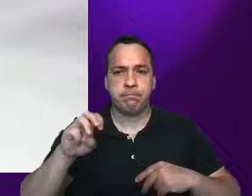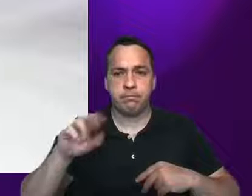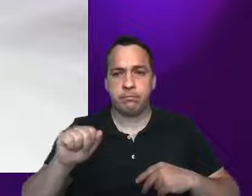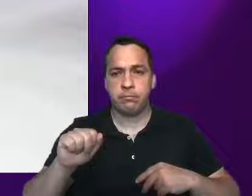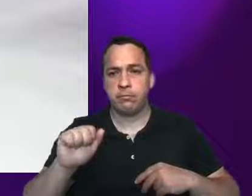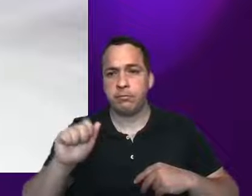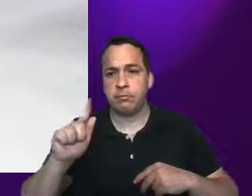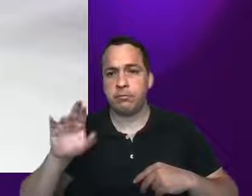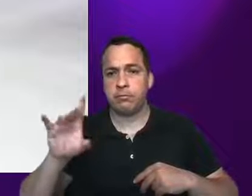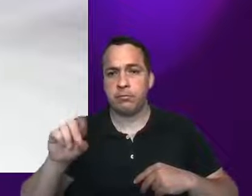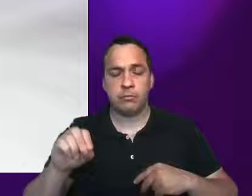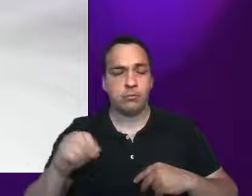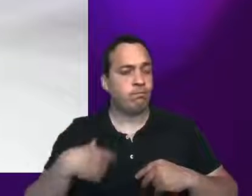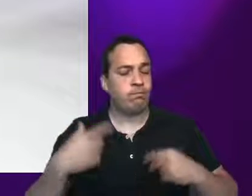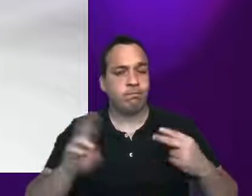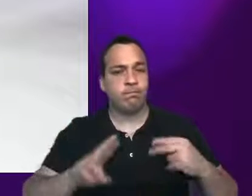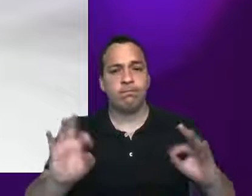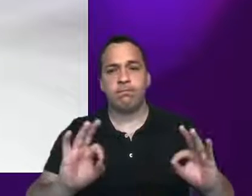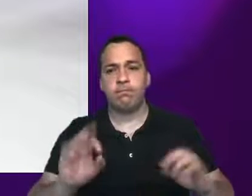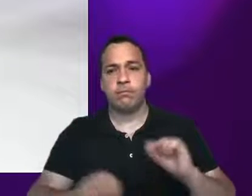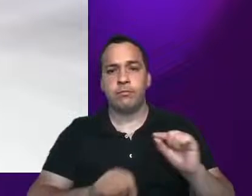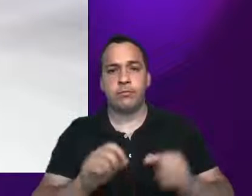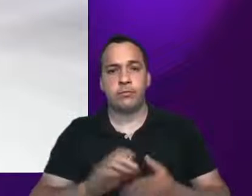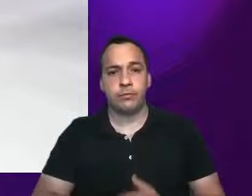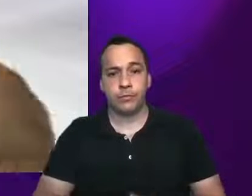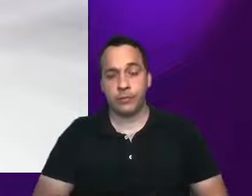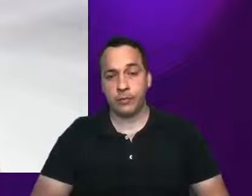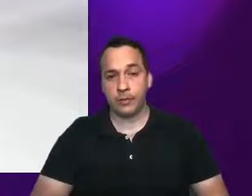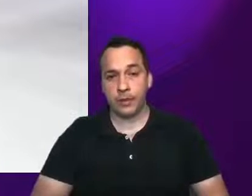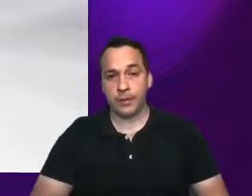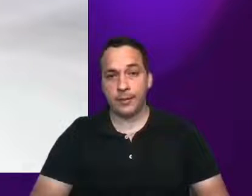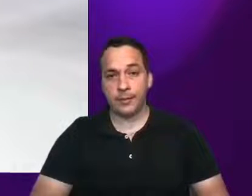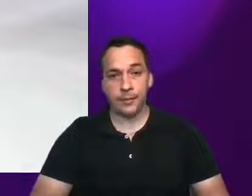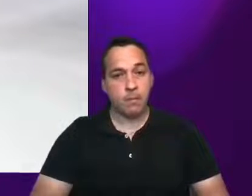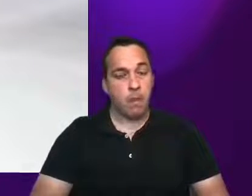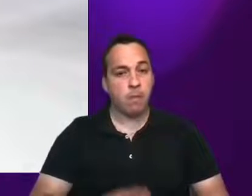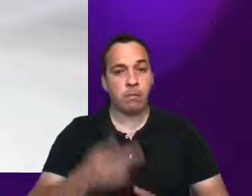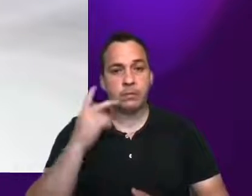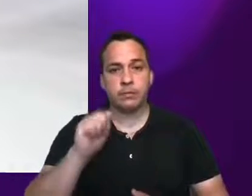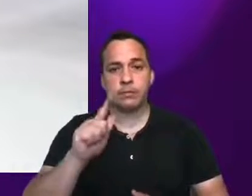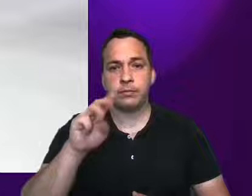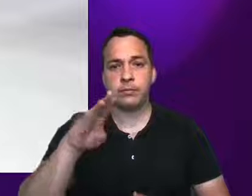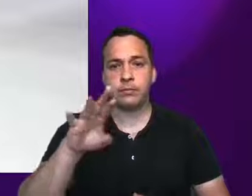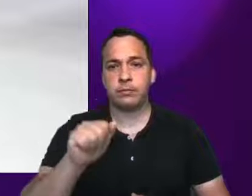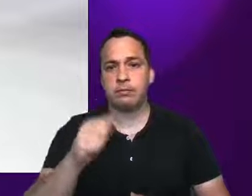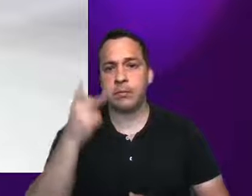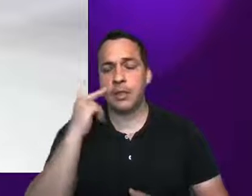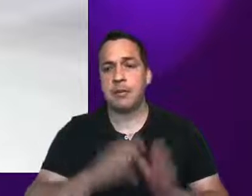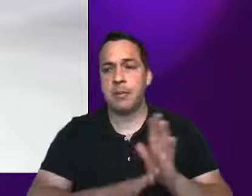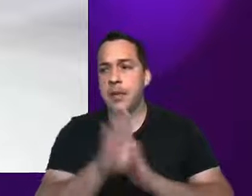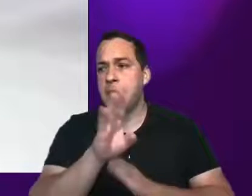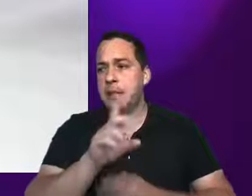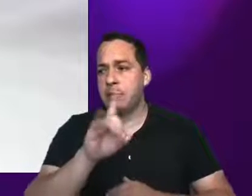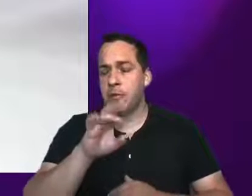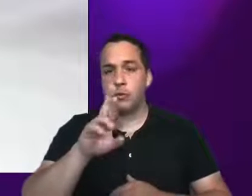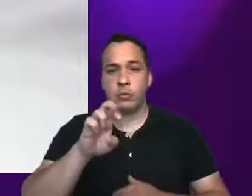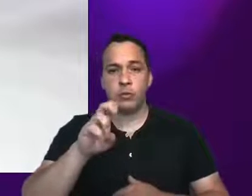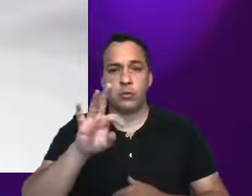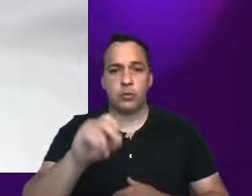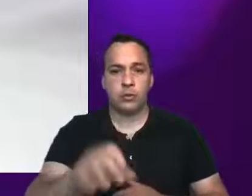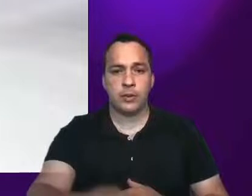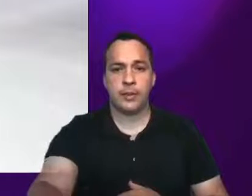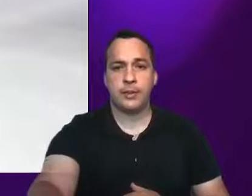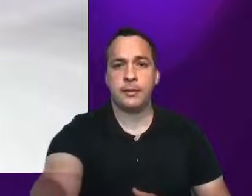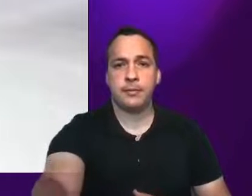momento, a gente não tem utilizado de rotina albumina para potencializar o efeito diurético. A gente chegou a